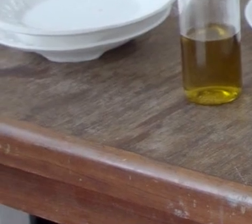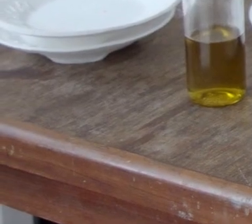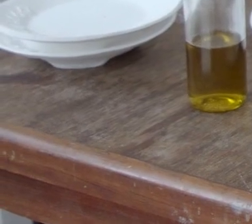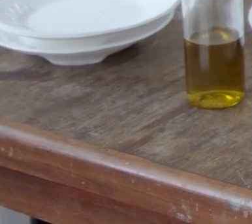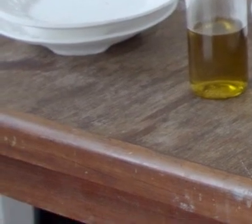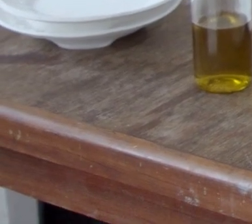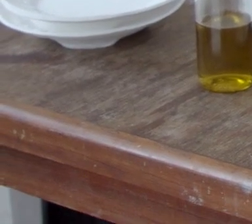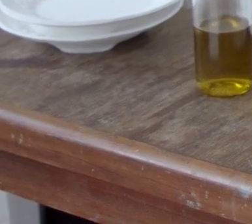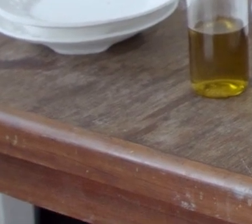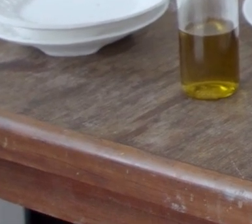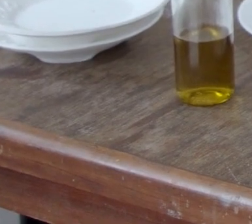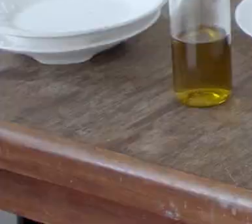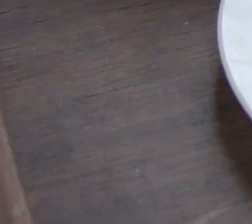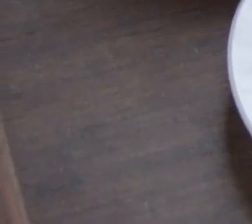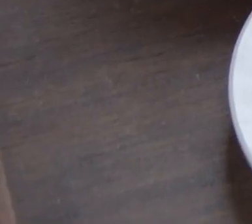das comidas.